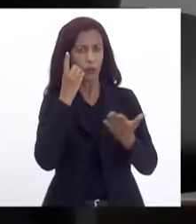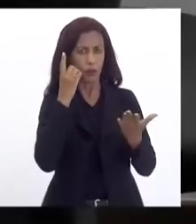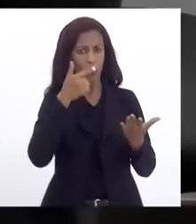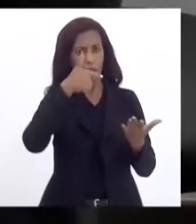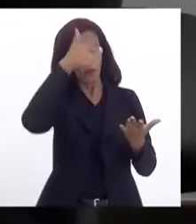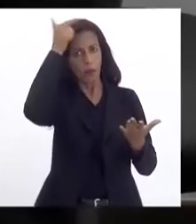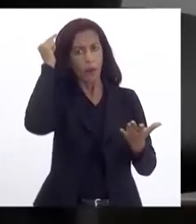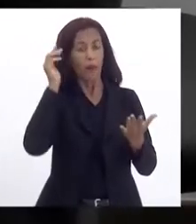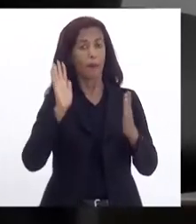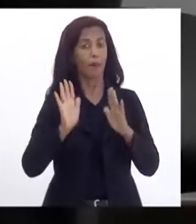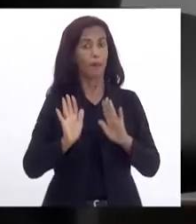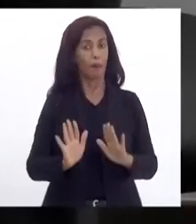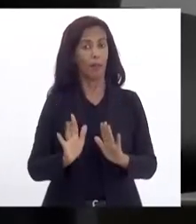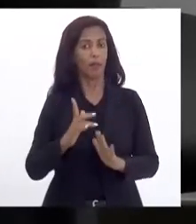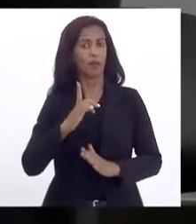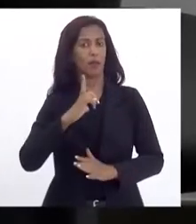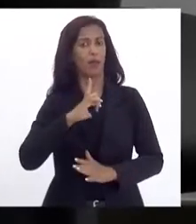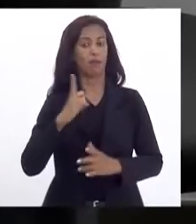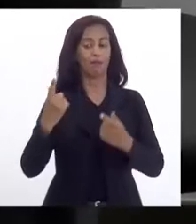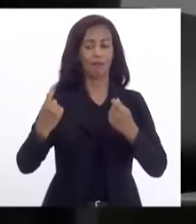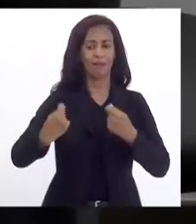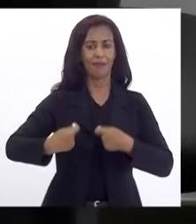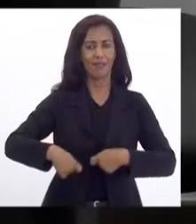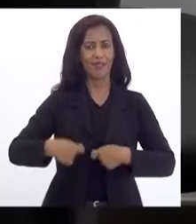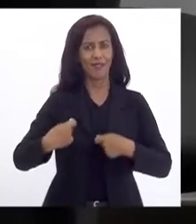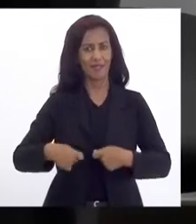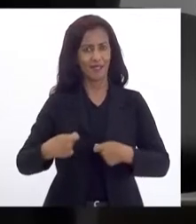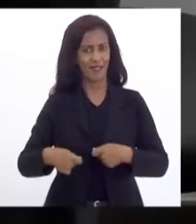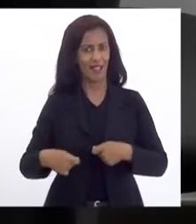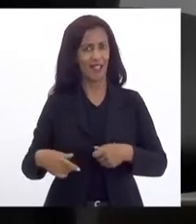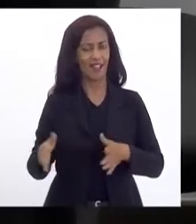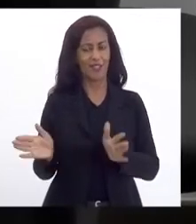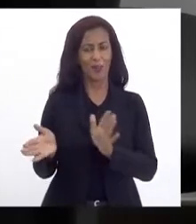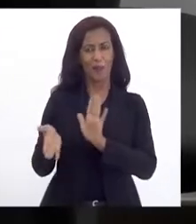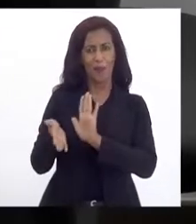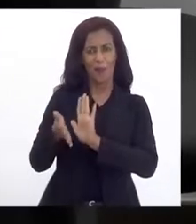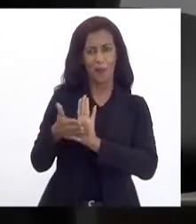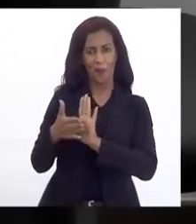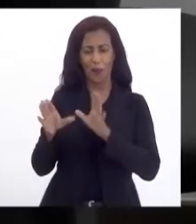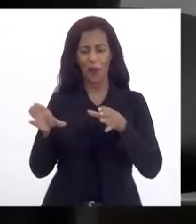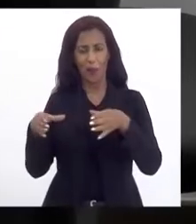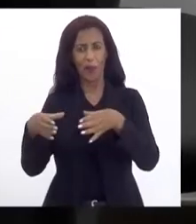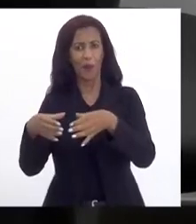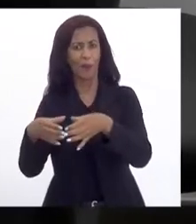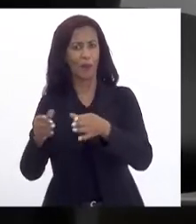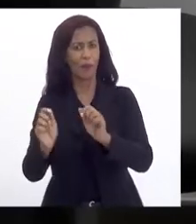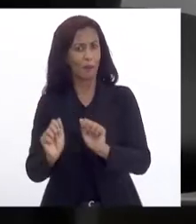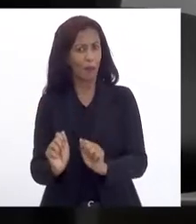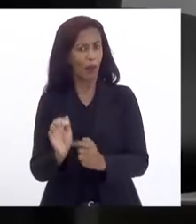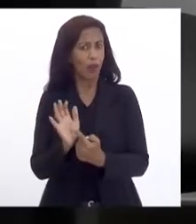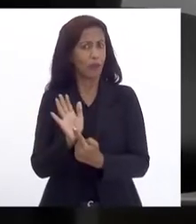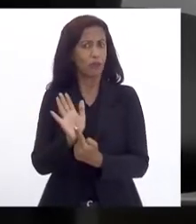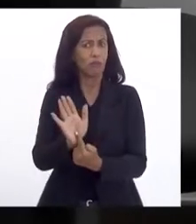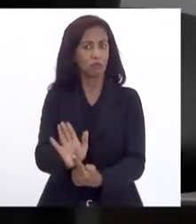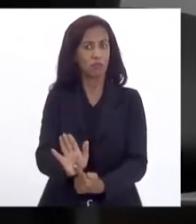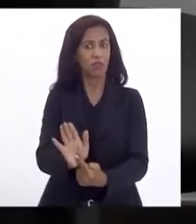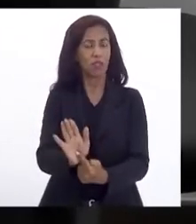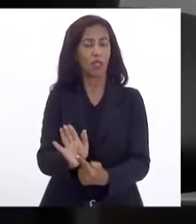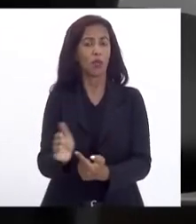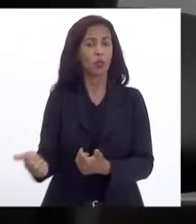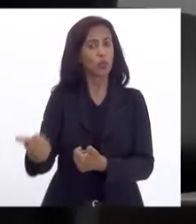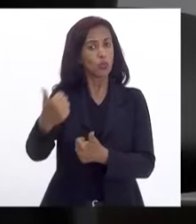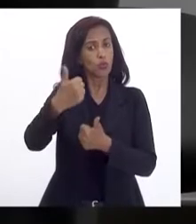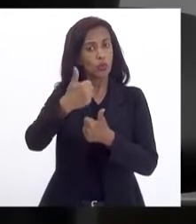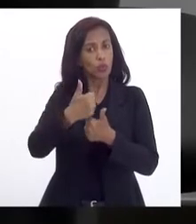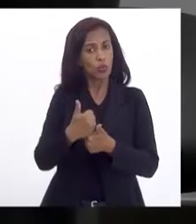que, havendo necessidade, a própria comissão, ela pode apresentar substitutivo, né,